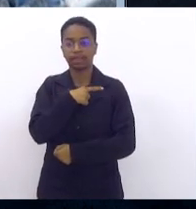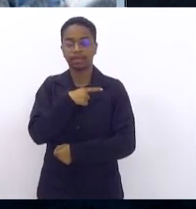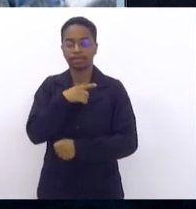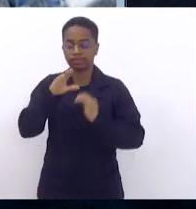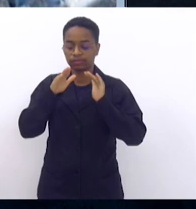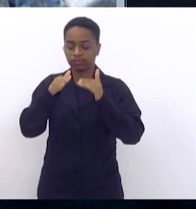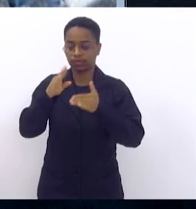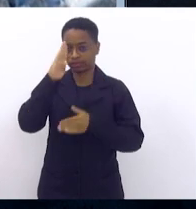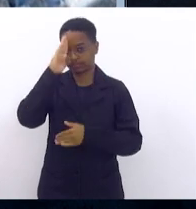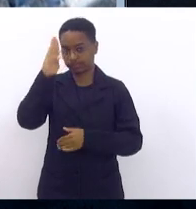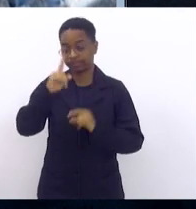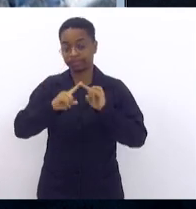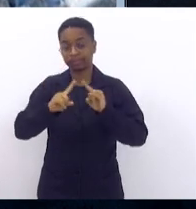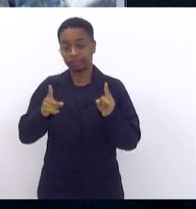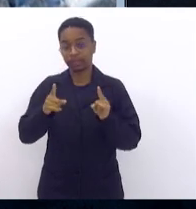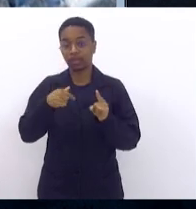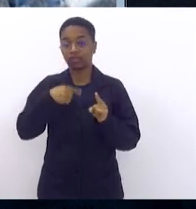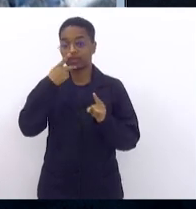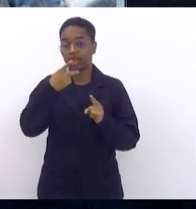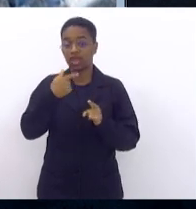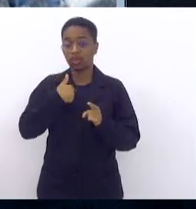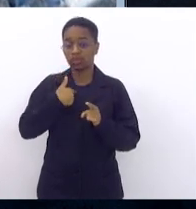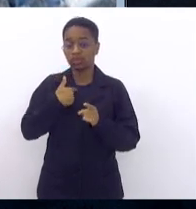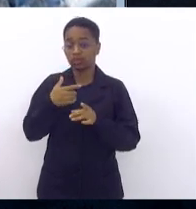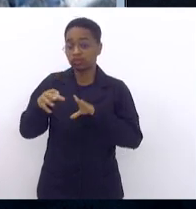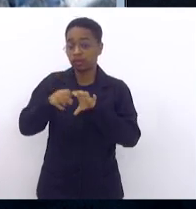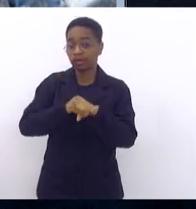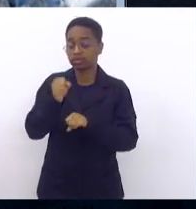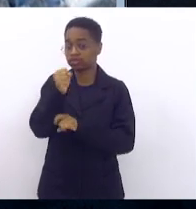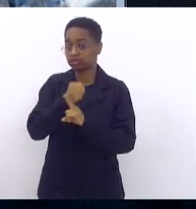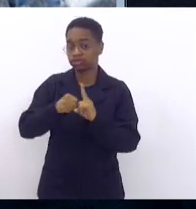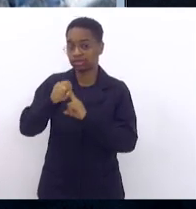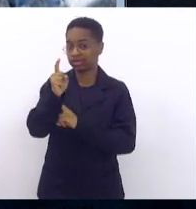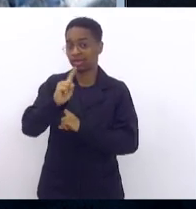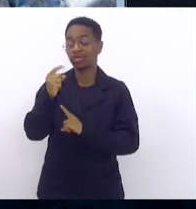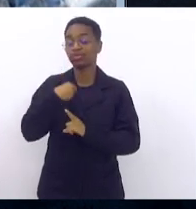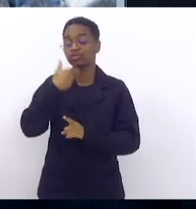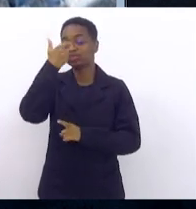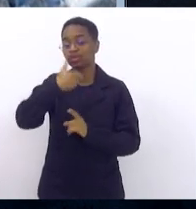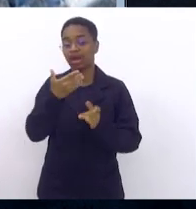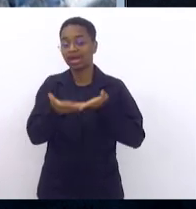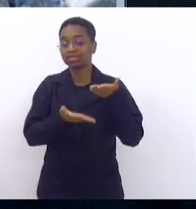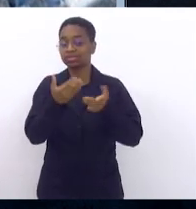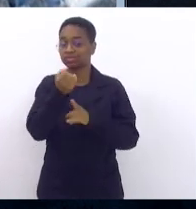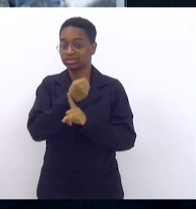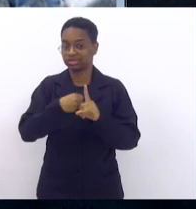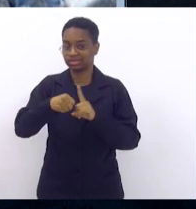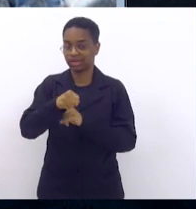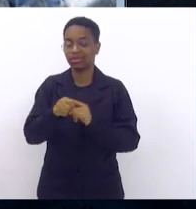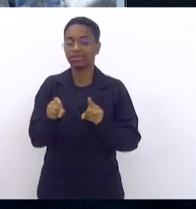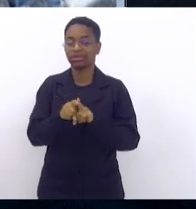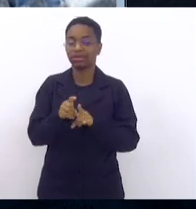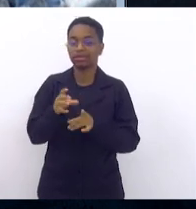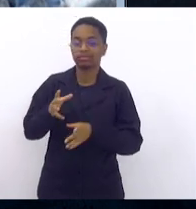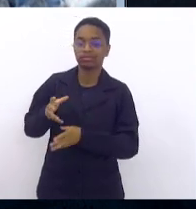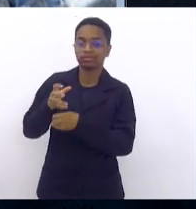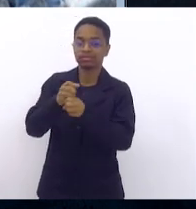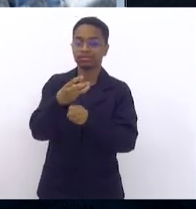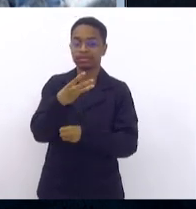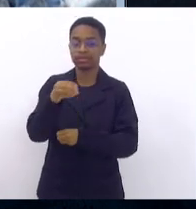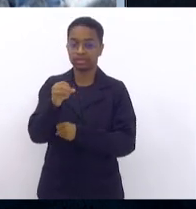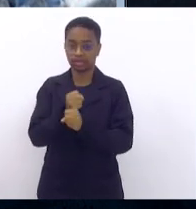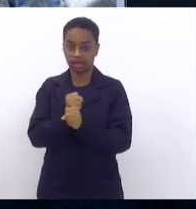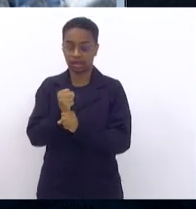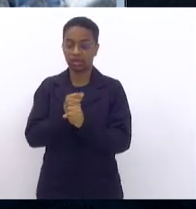mas antes eu quero dizer que eu não sou sociólogo eu sou assistente social e há 30 anos né